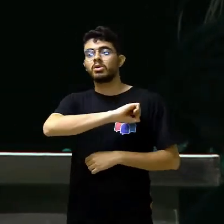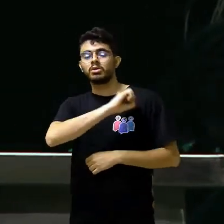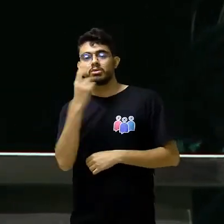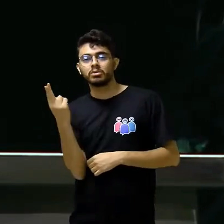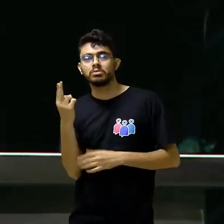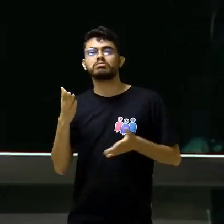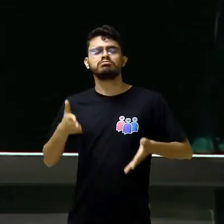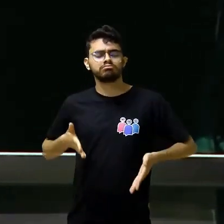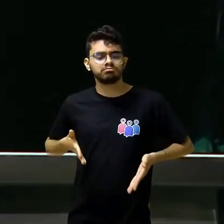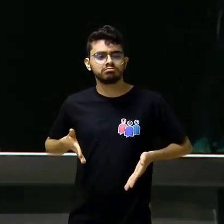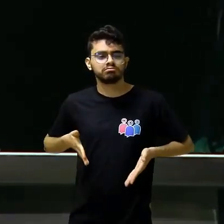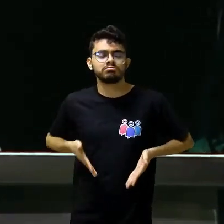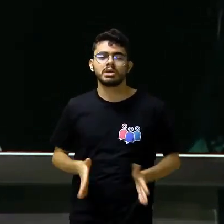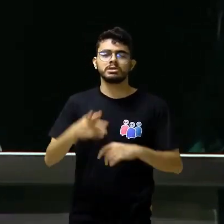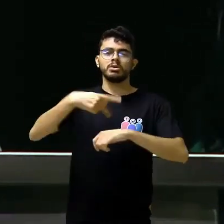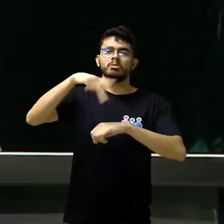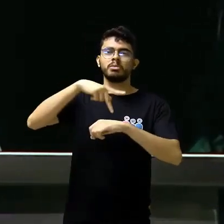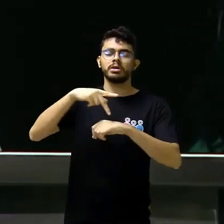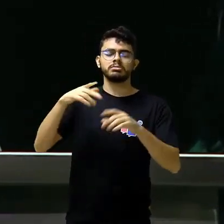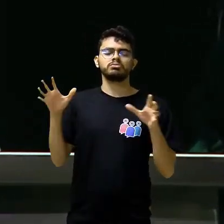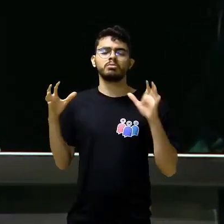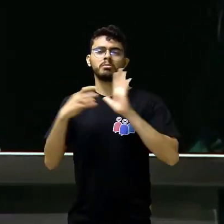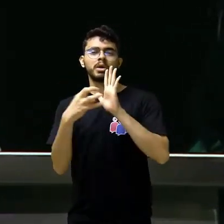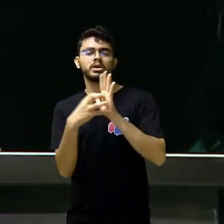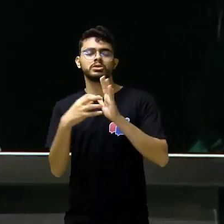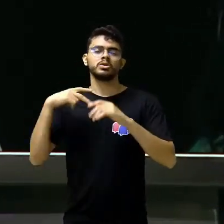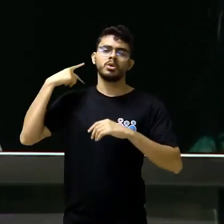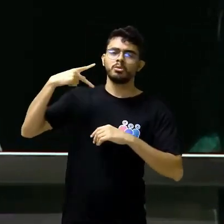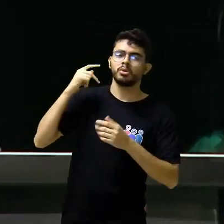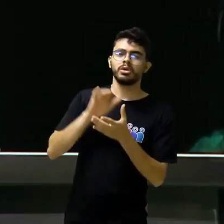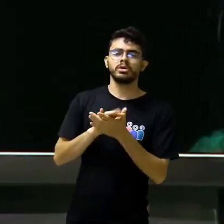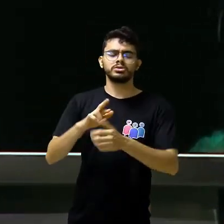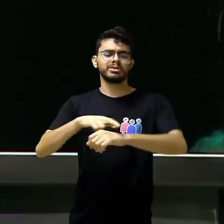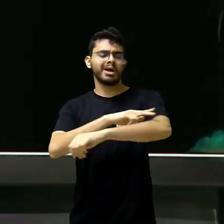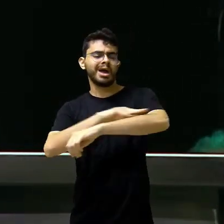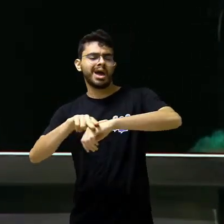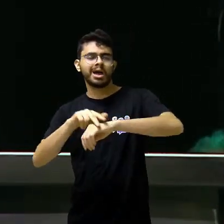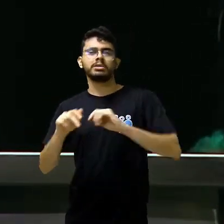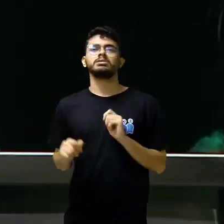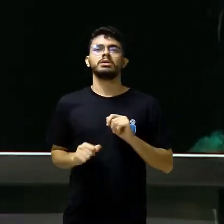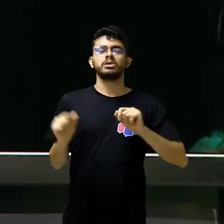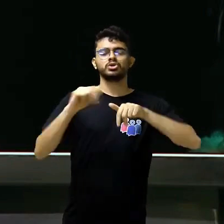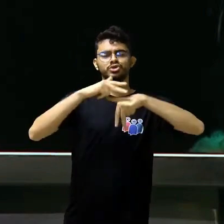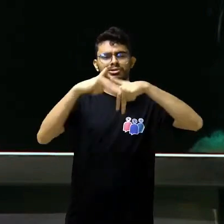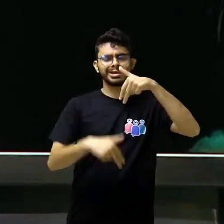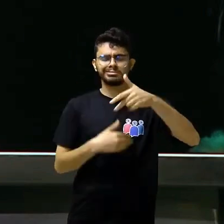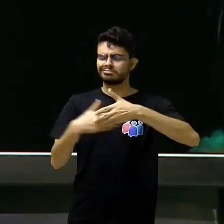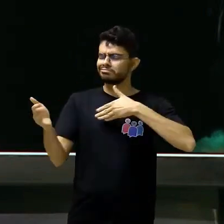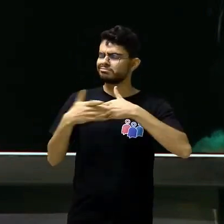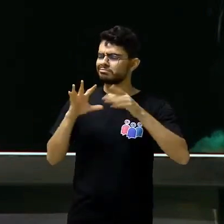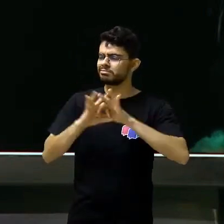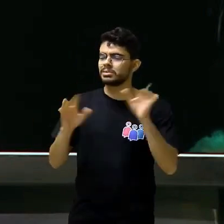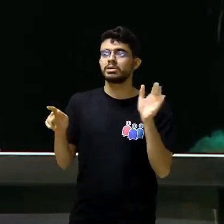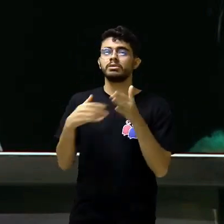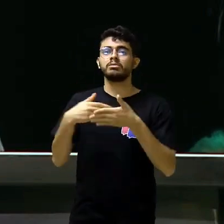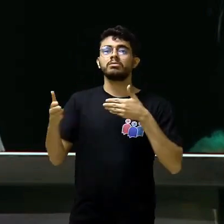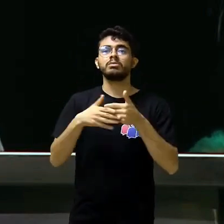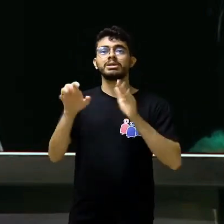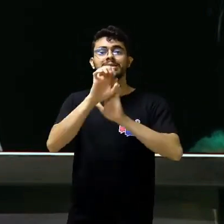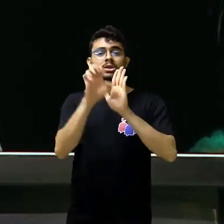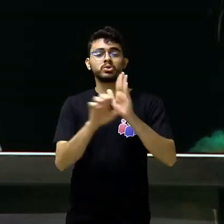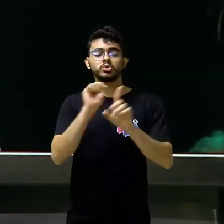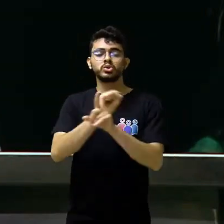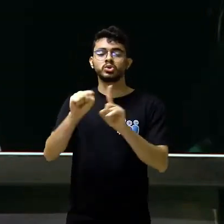nacionalidade, filiação política, raça, orientação sexual, estatuto social